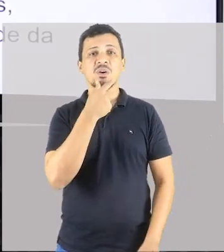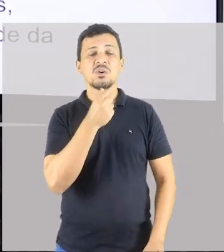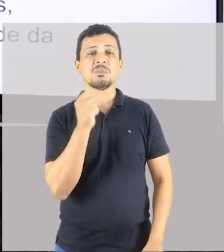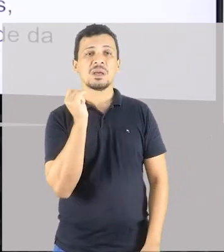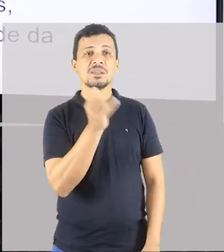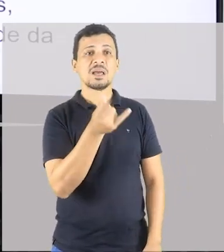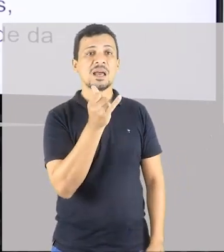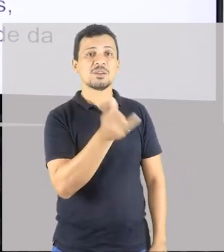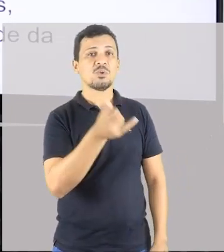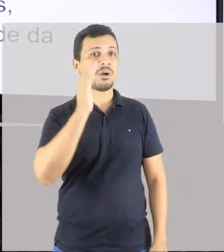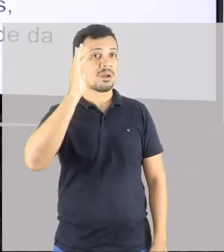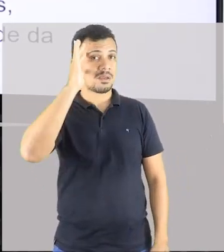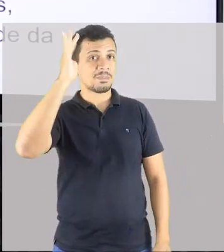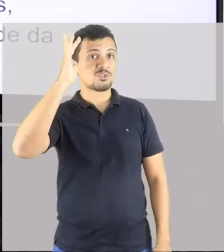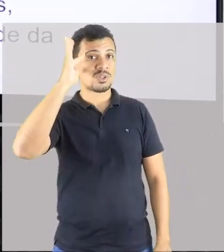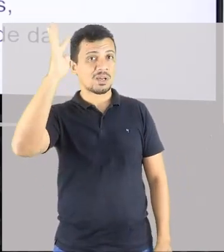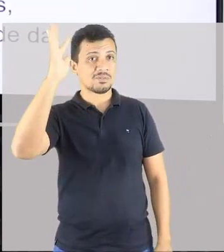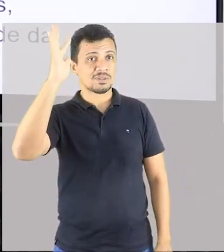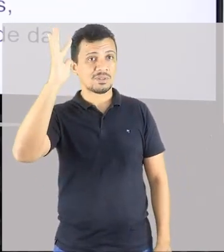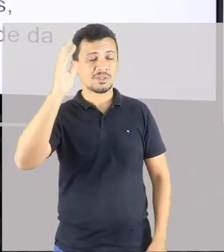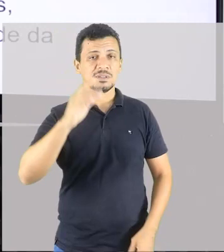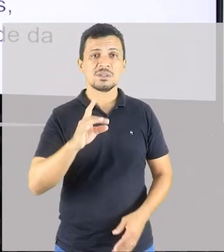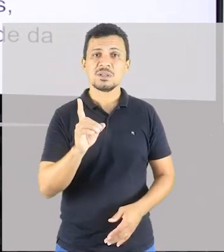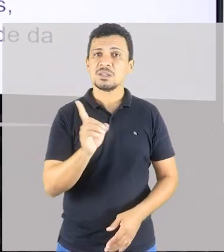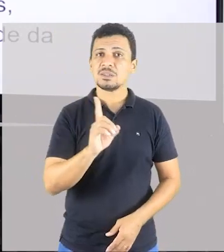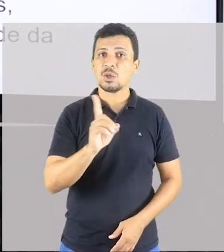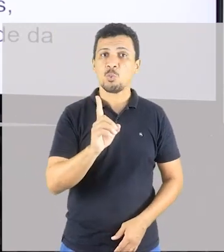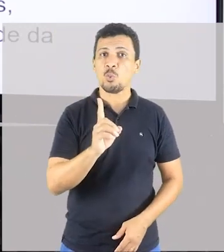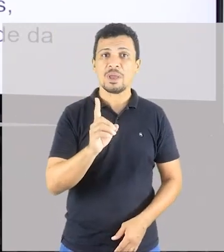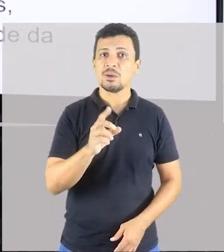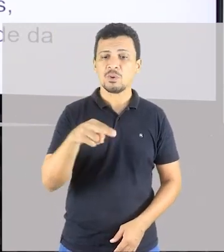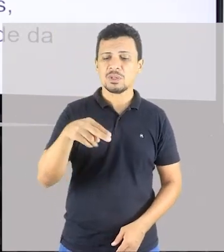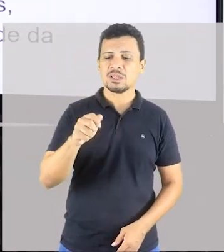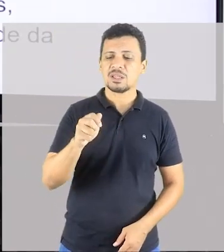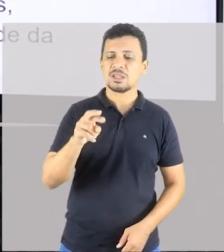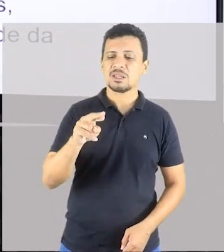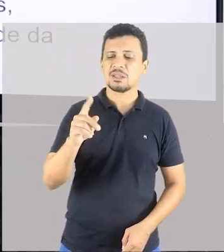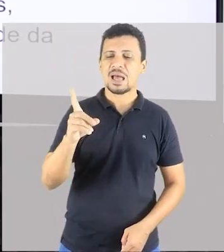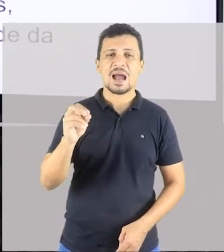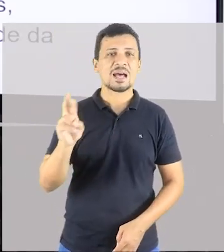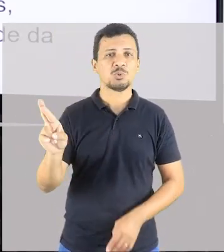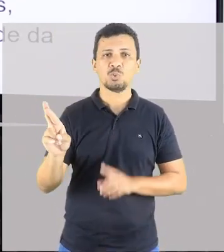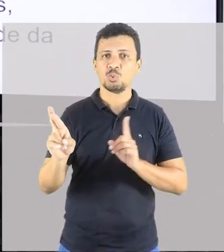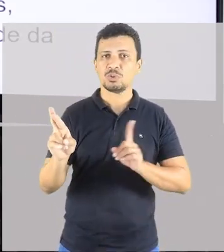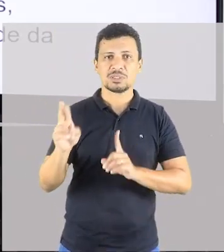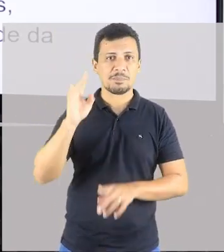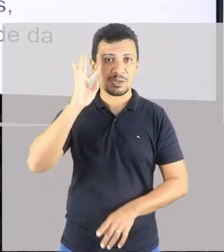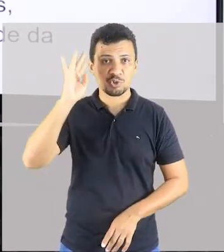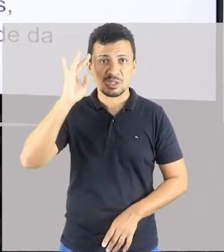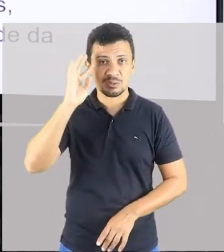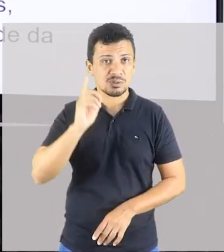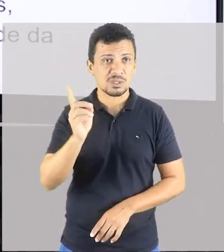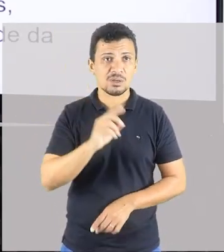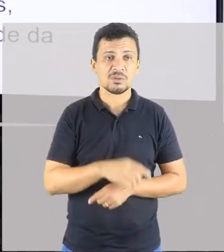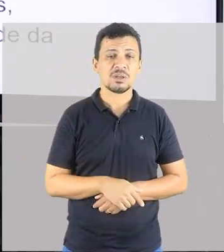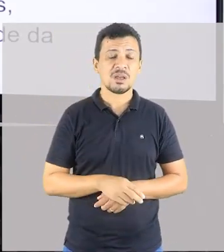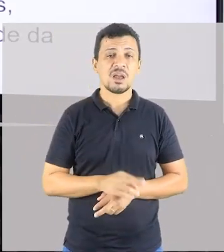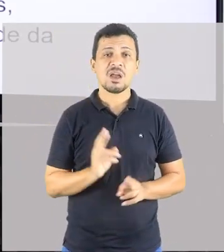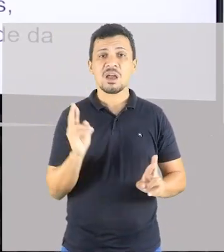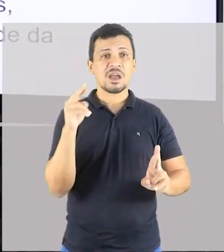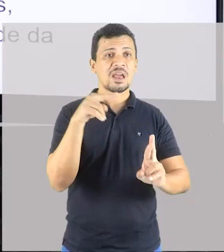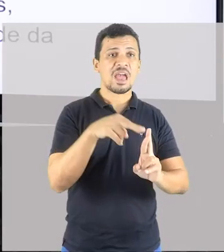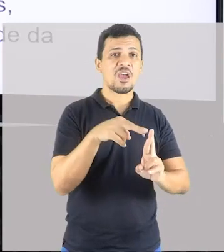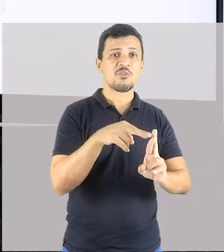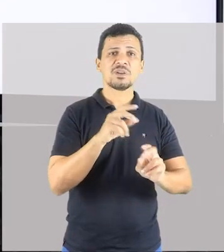narrador imaginava, né? Na verdade, não é o narrador que está imaginando essa situação, certo? Então, ele está fazendo